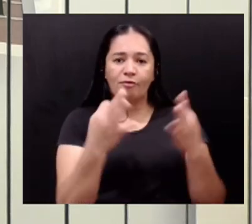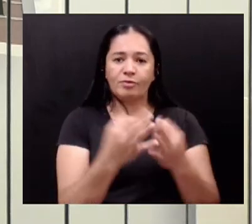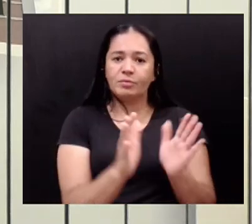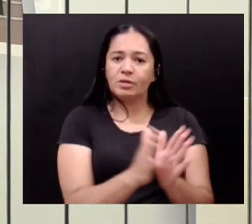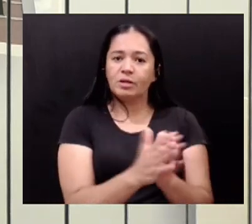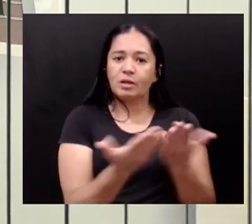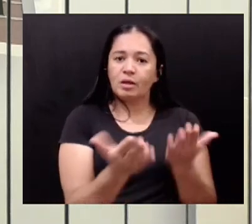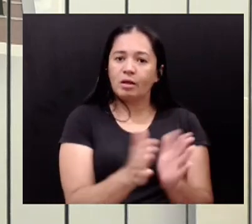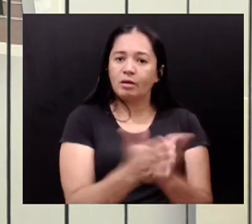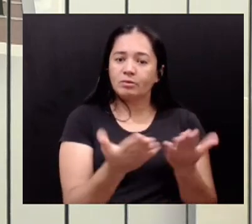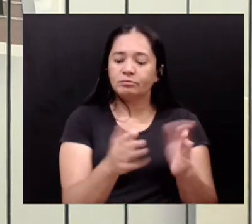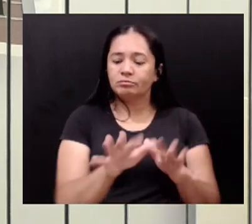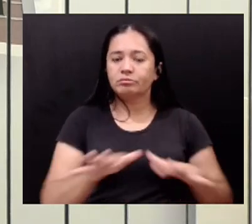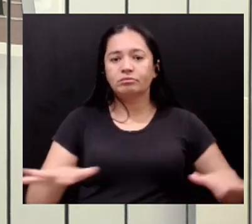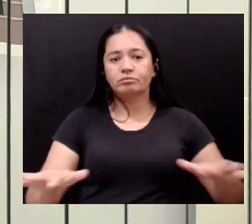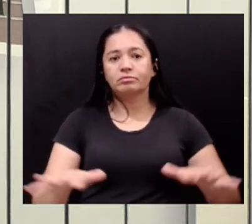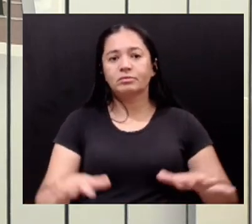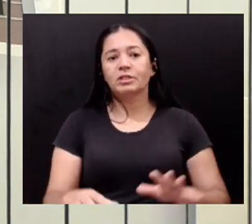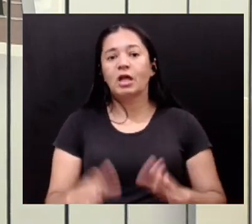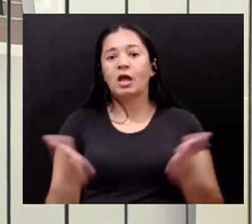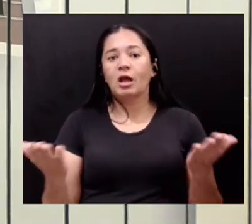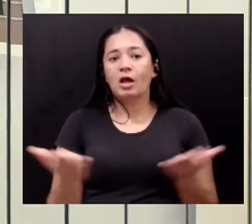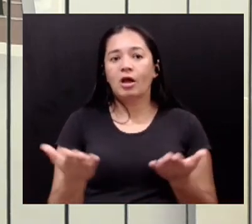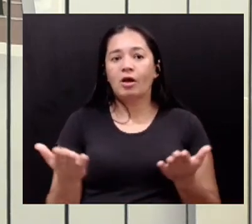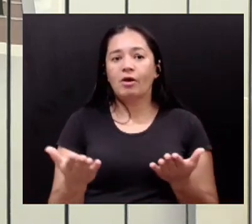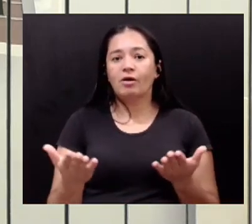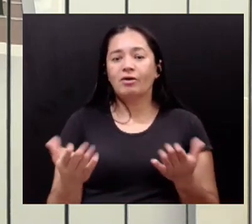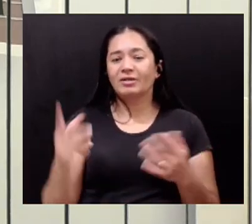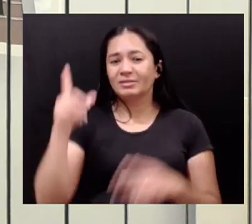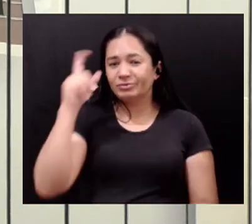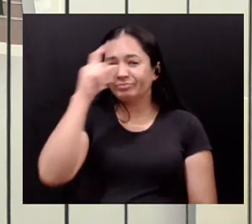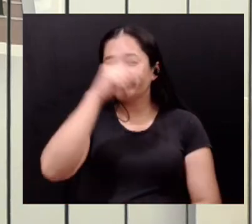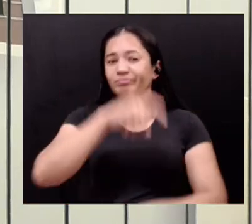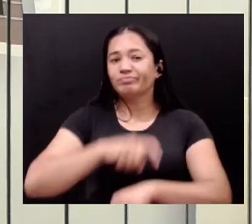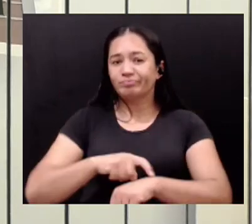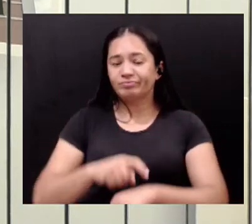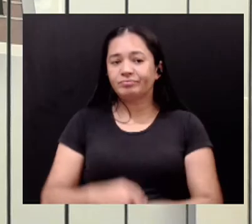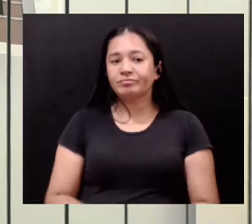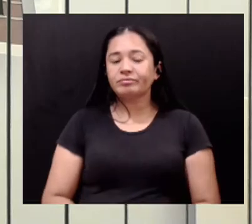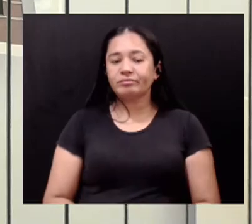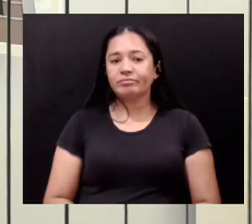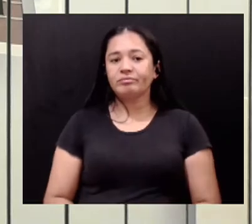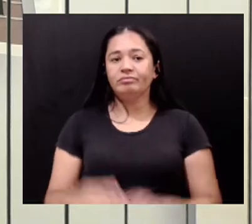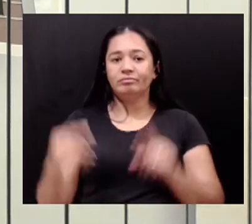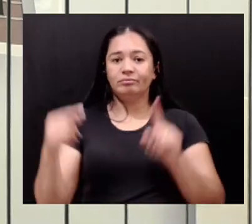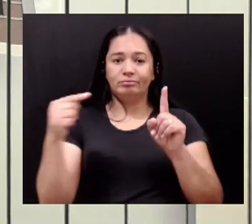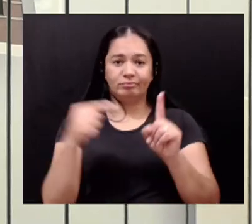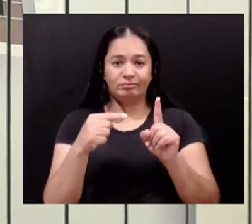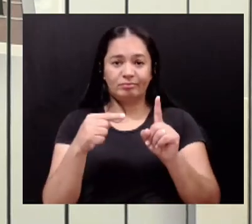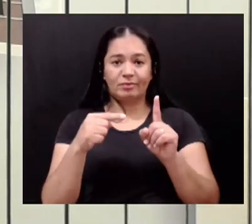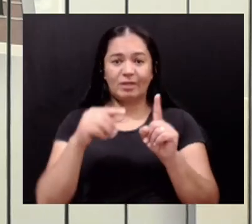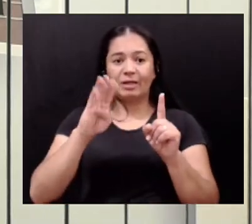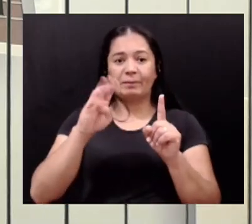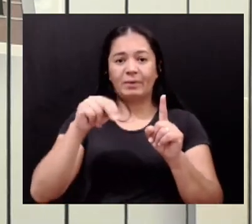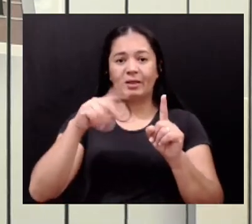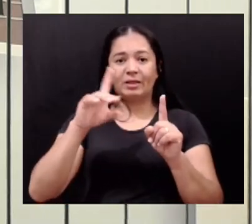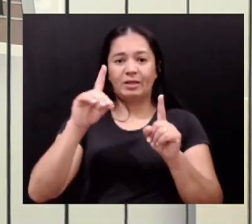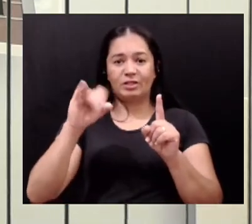está passando por muitas dificuldades. A Benedita Camargo, fundadora da Casa da Sopa, tem um